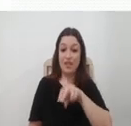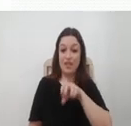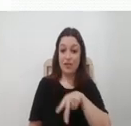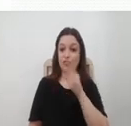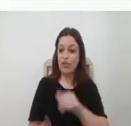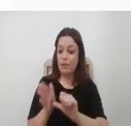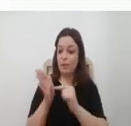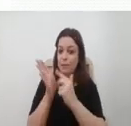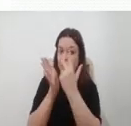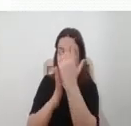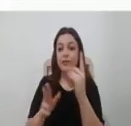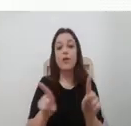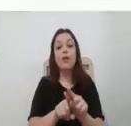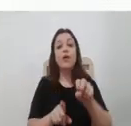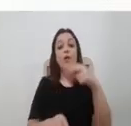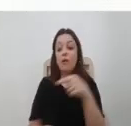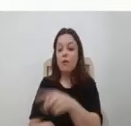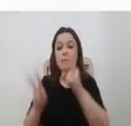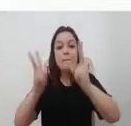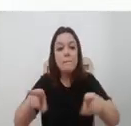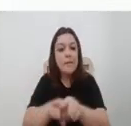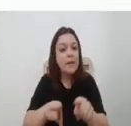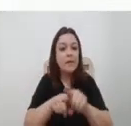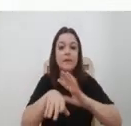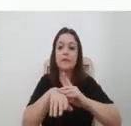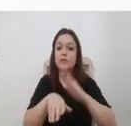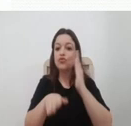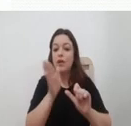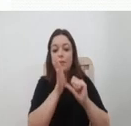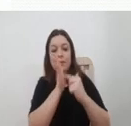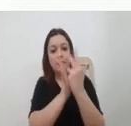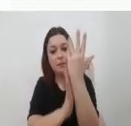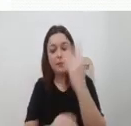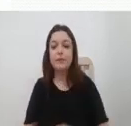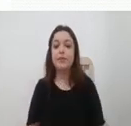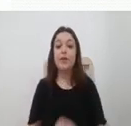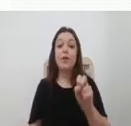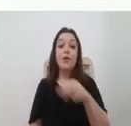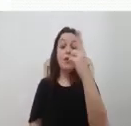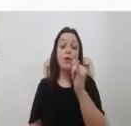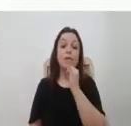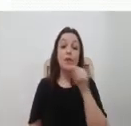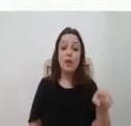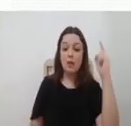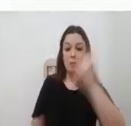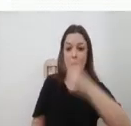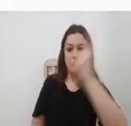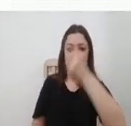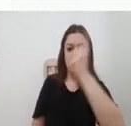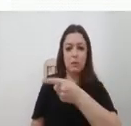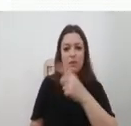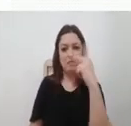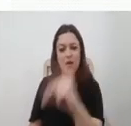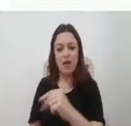envenenamento, história de lesões inexplicáveis ou repetitivas, se os métodos disciplinares utilizados